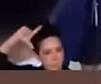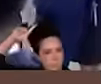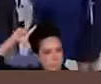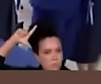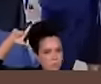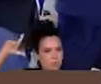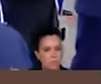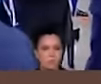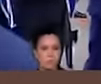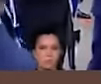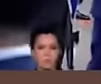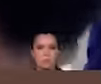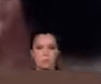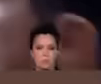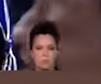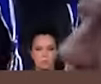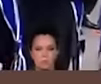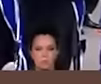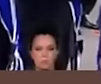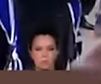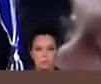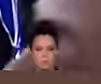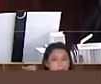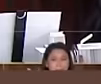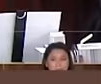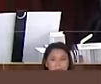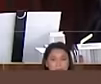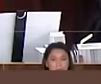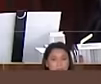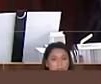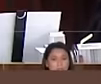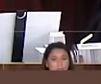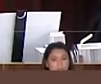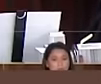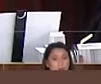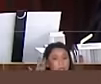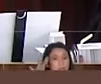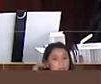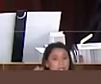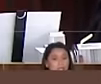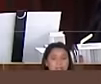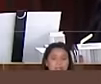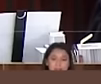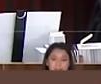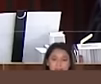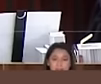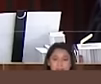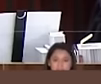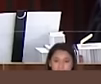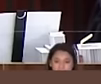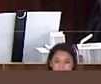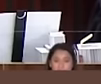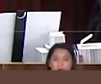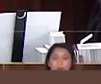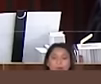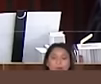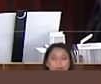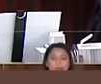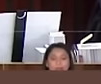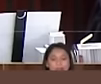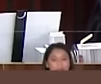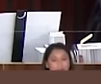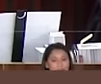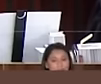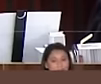houve abertura de oportunidade para atuação do MP fecho aspas gon disse também ter